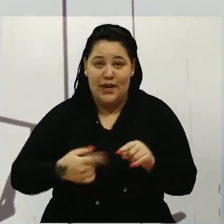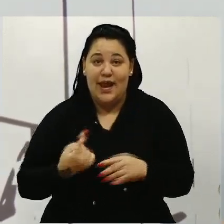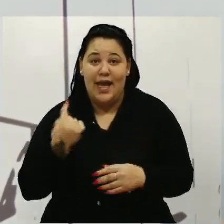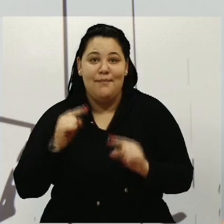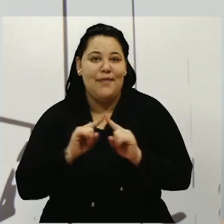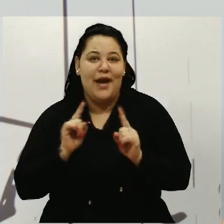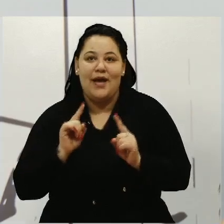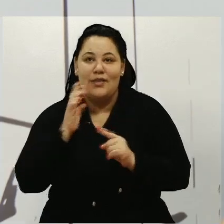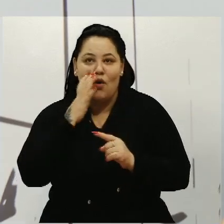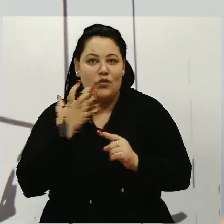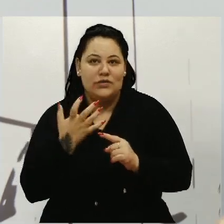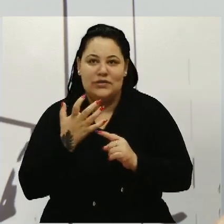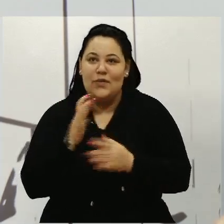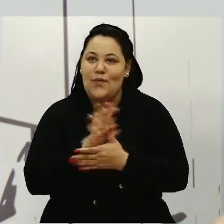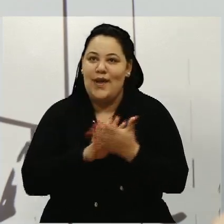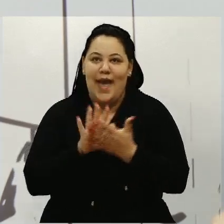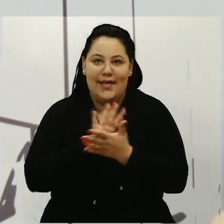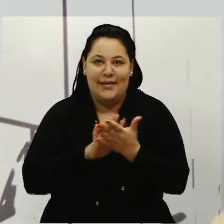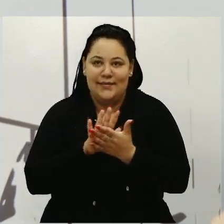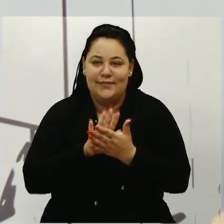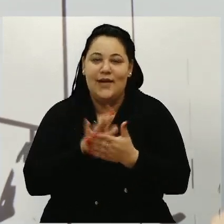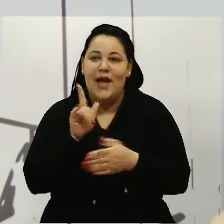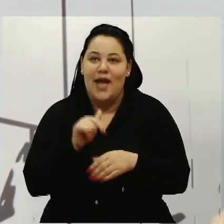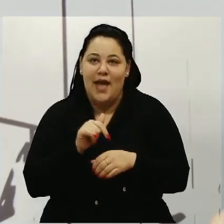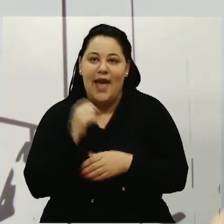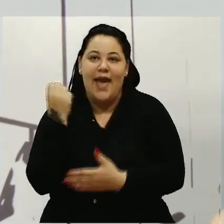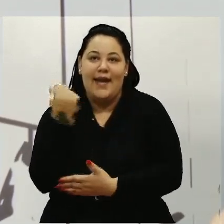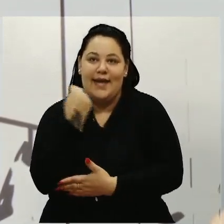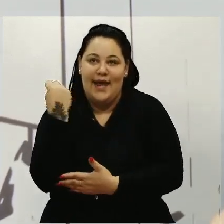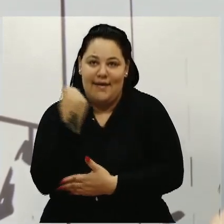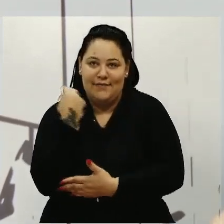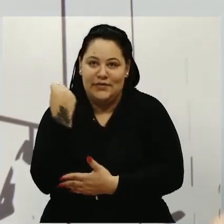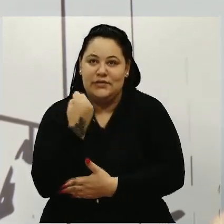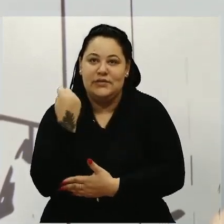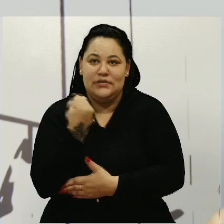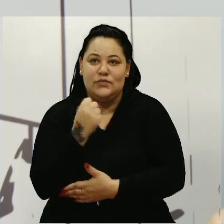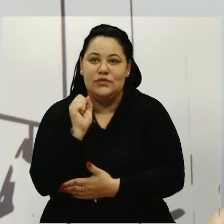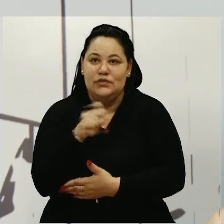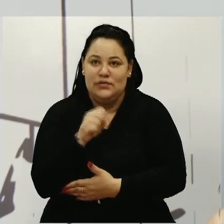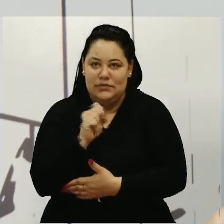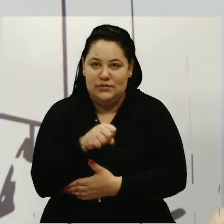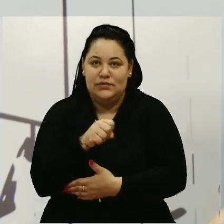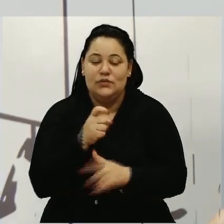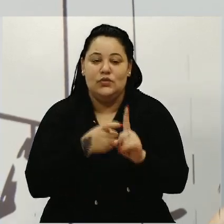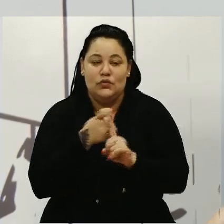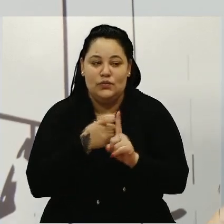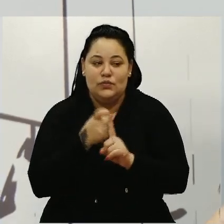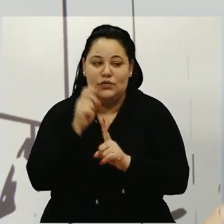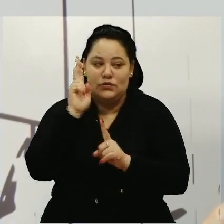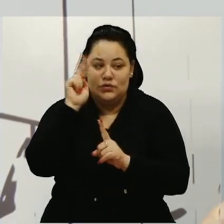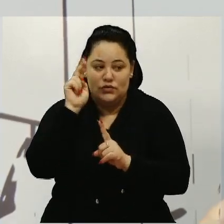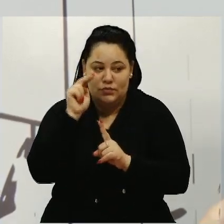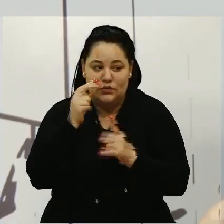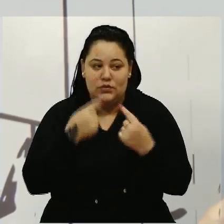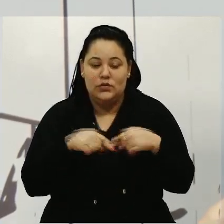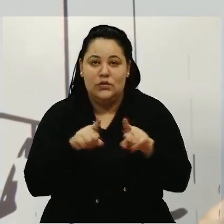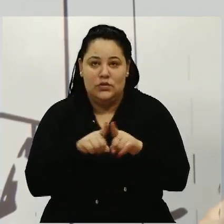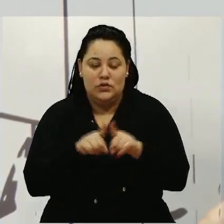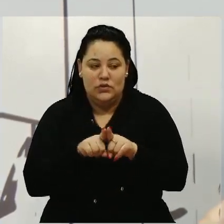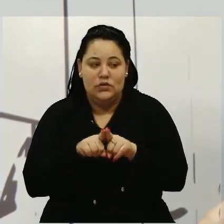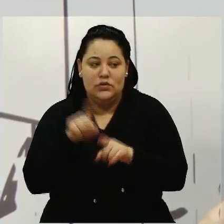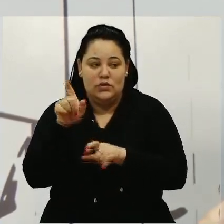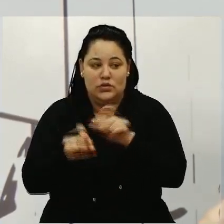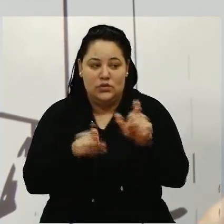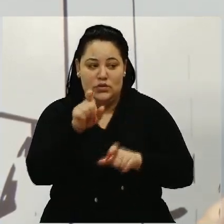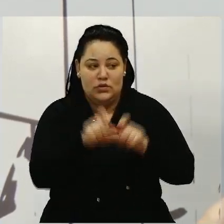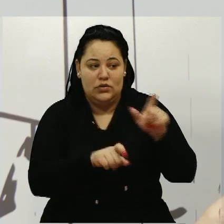aconteceu nenhum atendimento. Isso é gravíssimo, porque estamos já no finalzinho do mês de abril e as pessoas, as